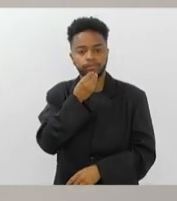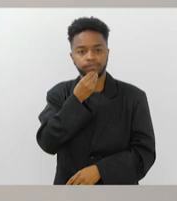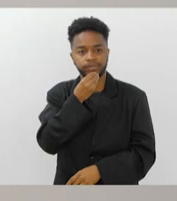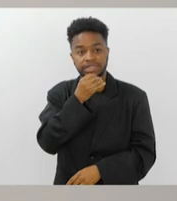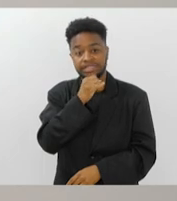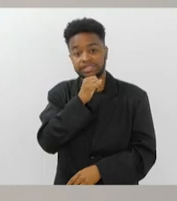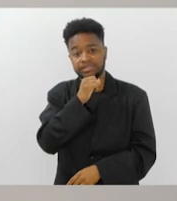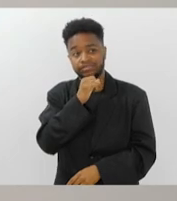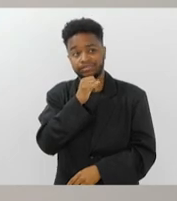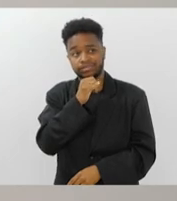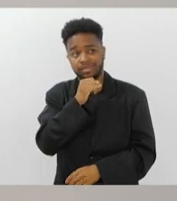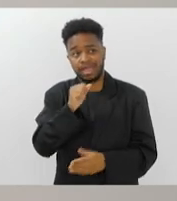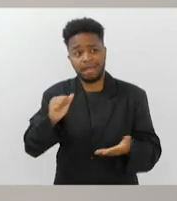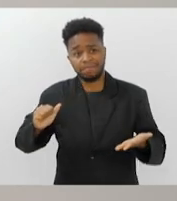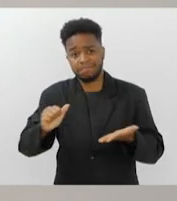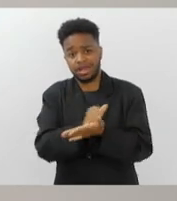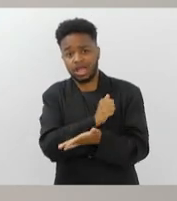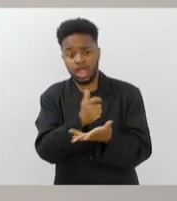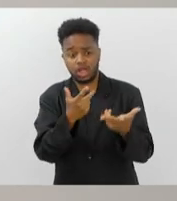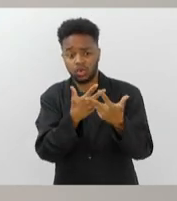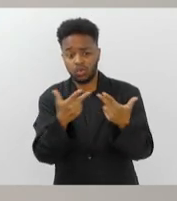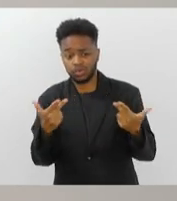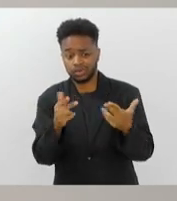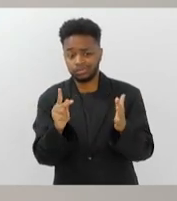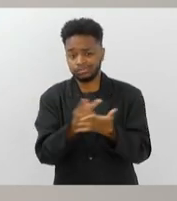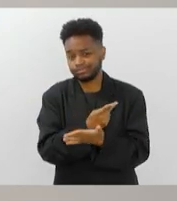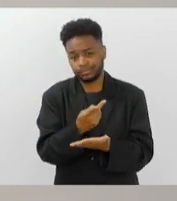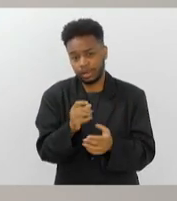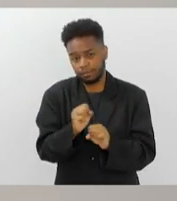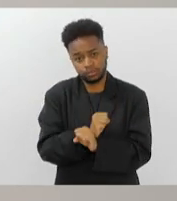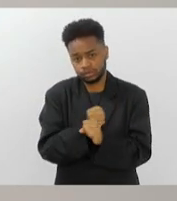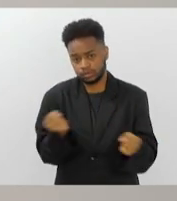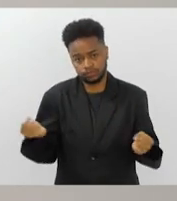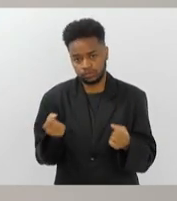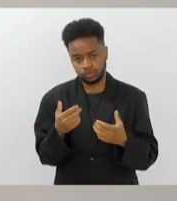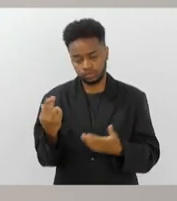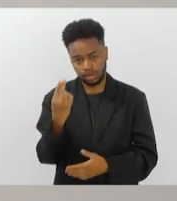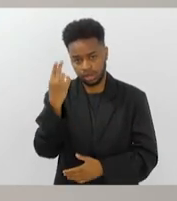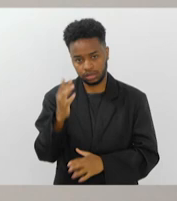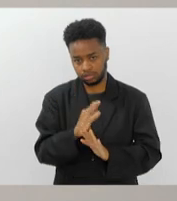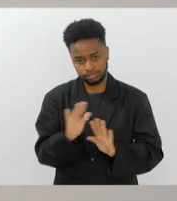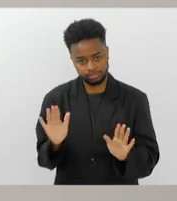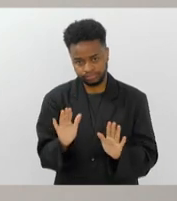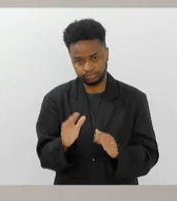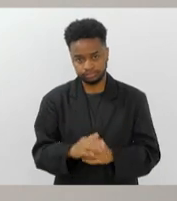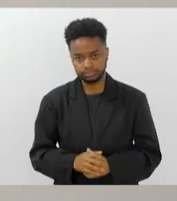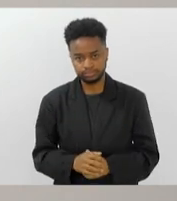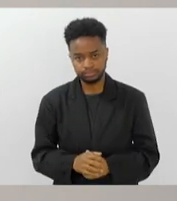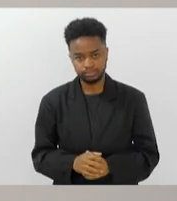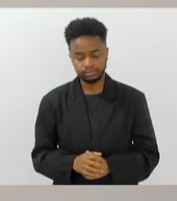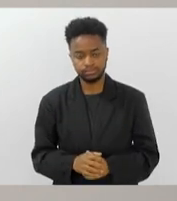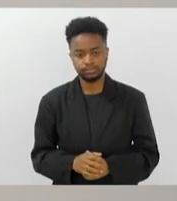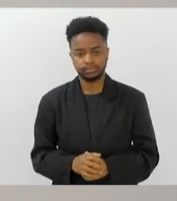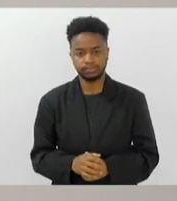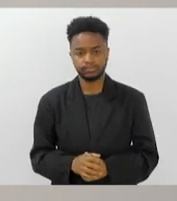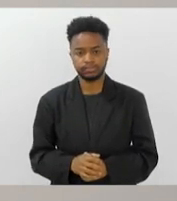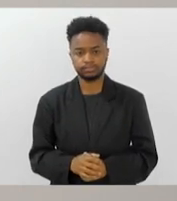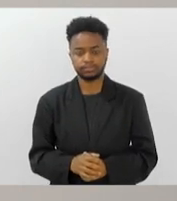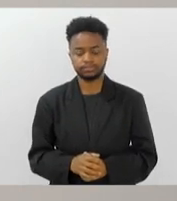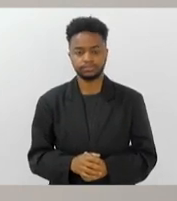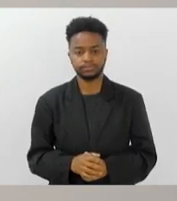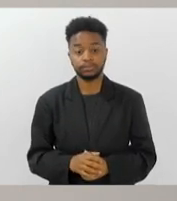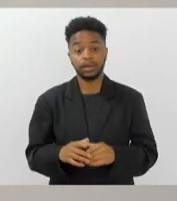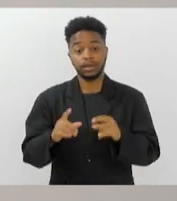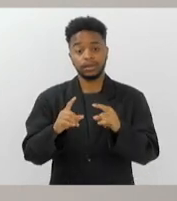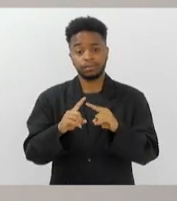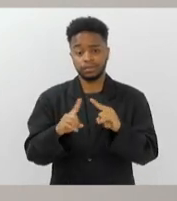tragédia dificilmente Isso vai ser impossível né Eh apagar a tragédia que aconteceu e a